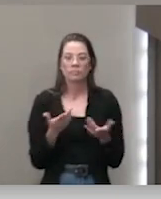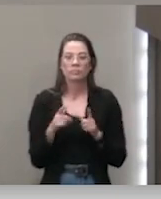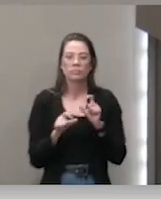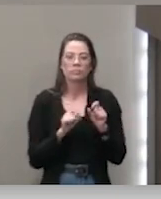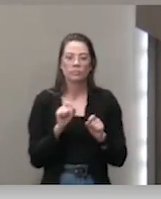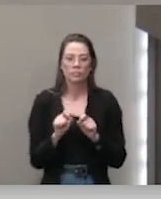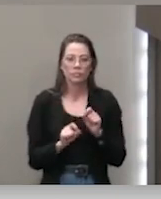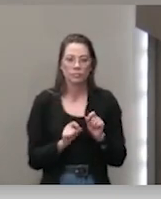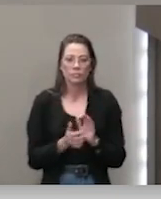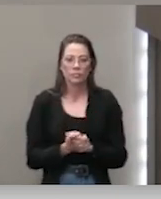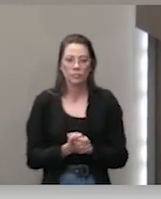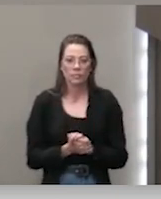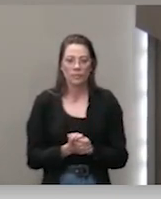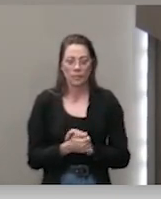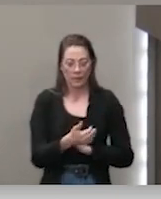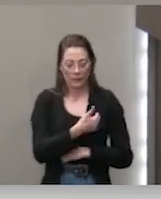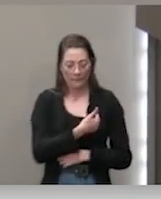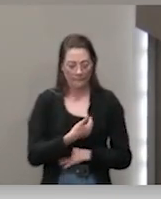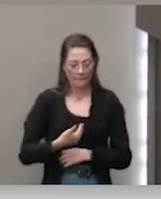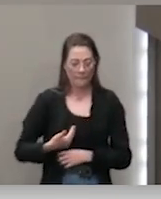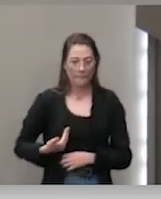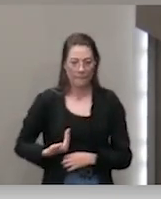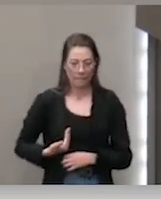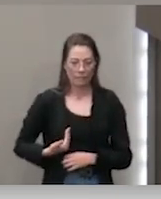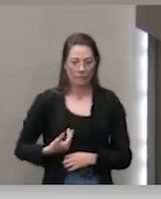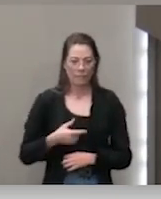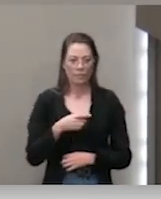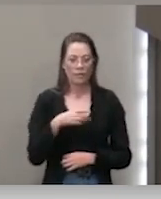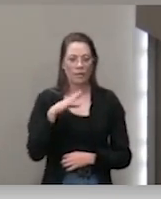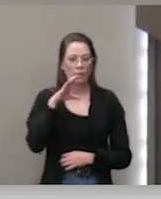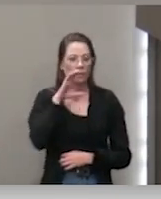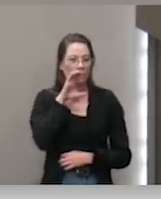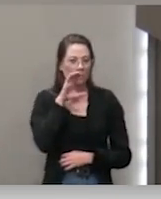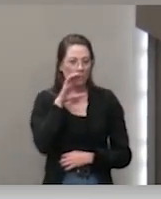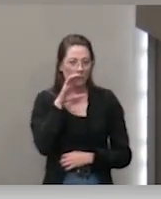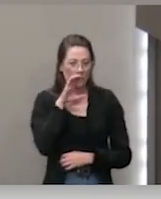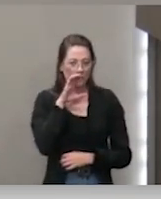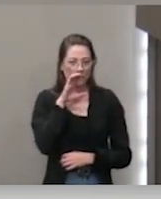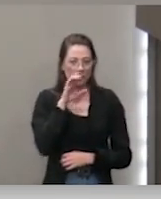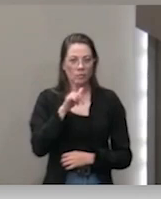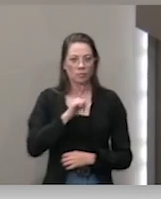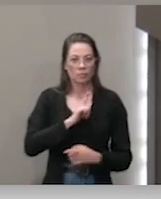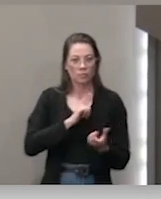assim, no governo DIP tinha dinheiro.